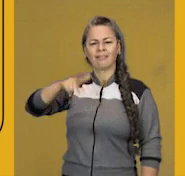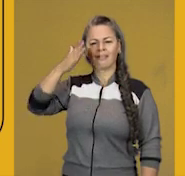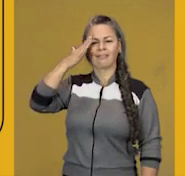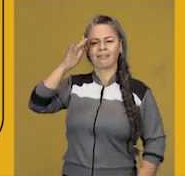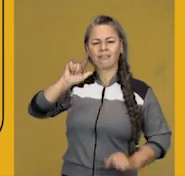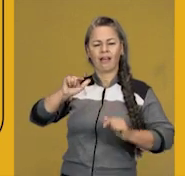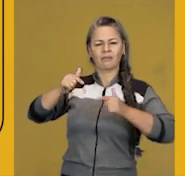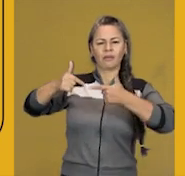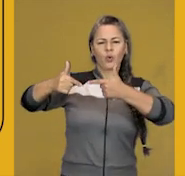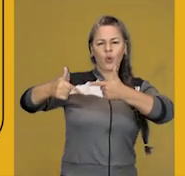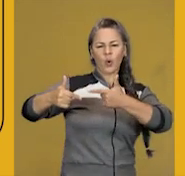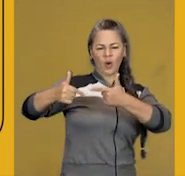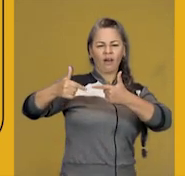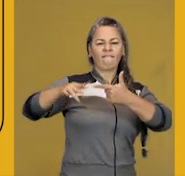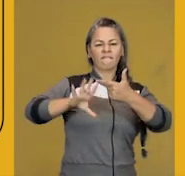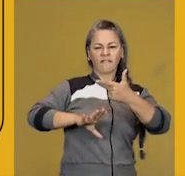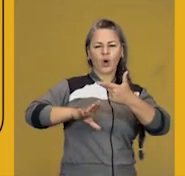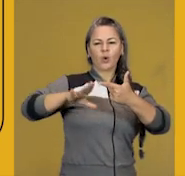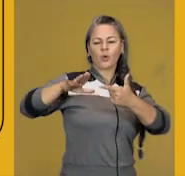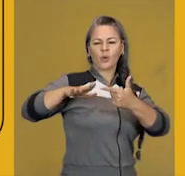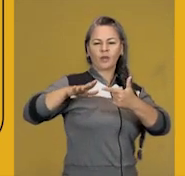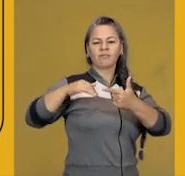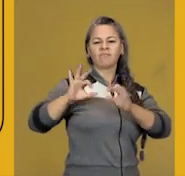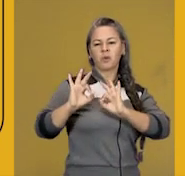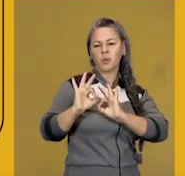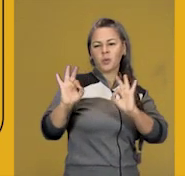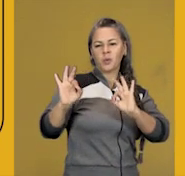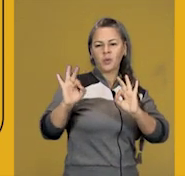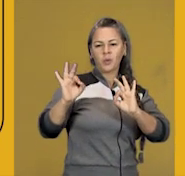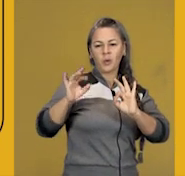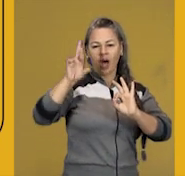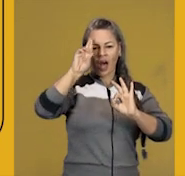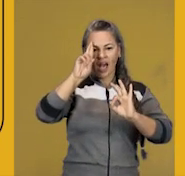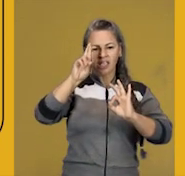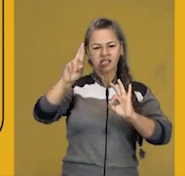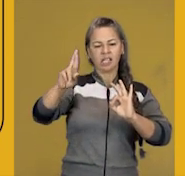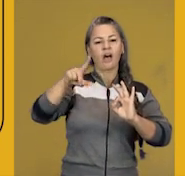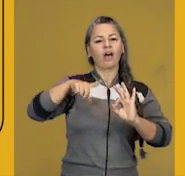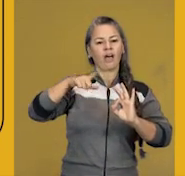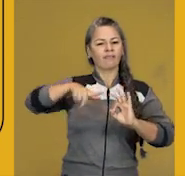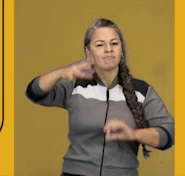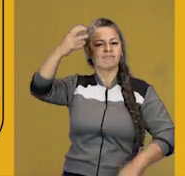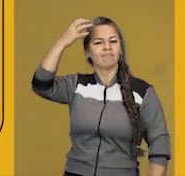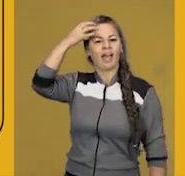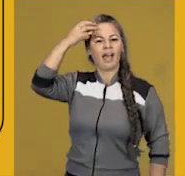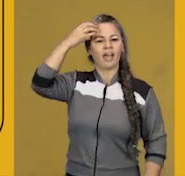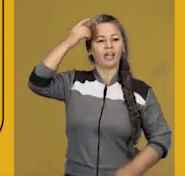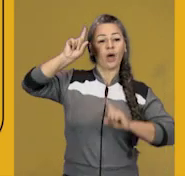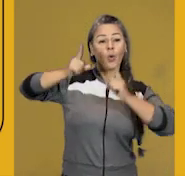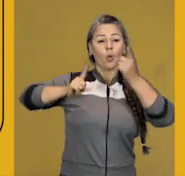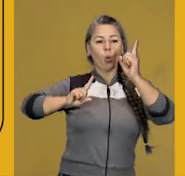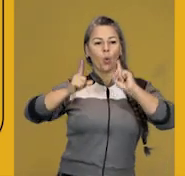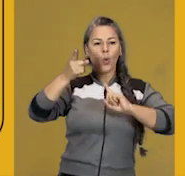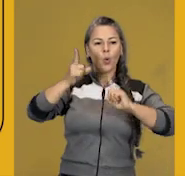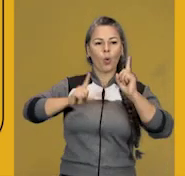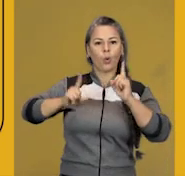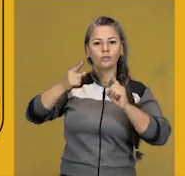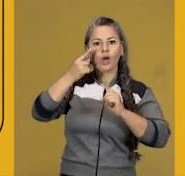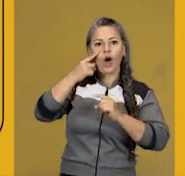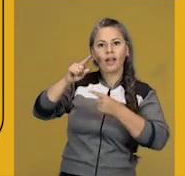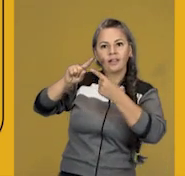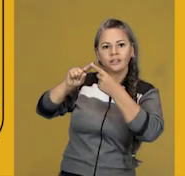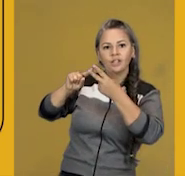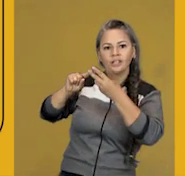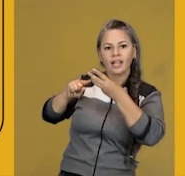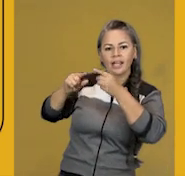mina valentona, fina, cheia de razão, rainha foliona. Olha só, nesses 3 primeiros